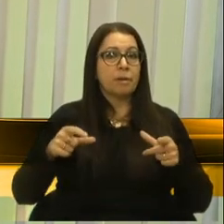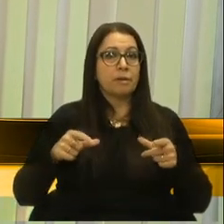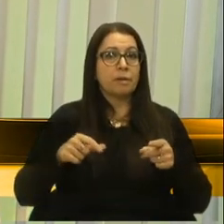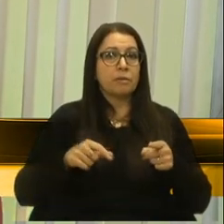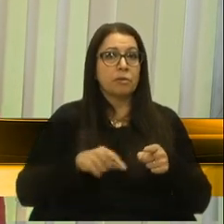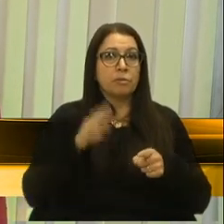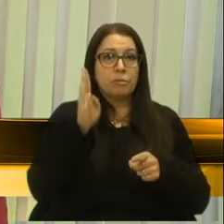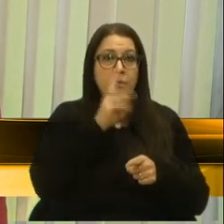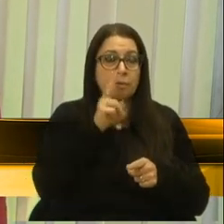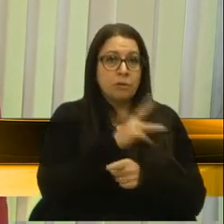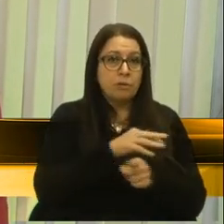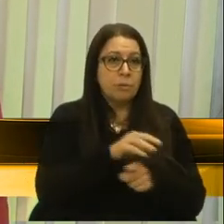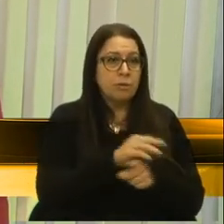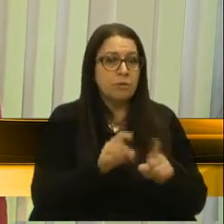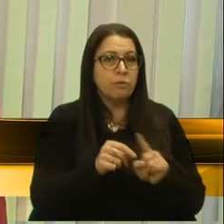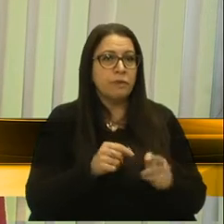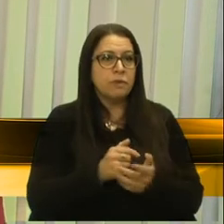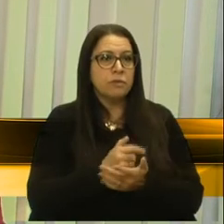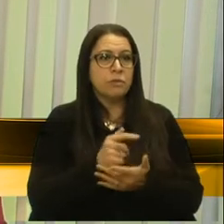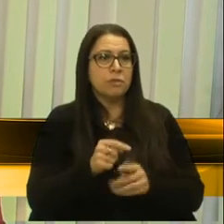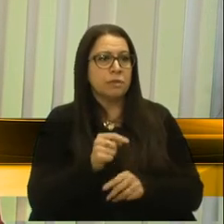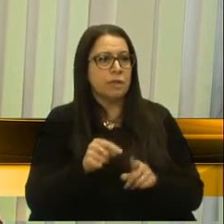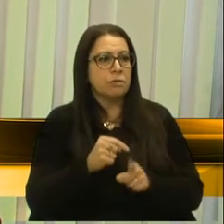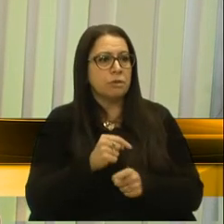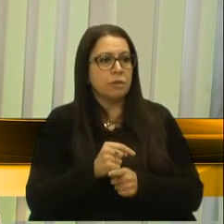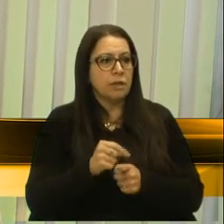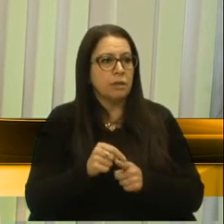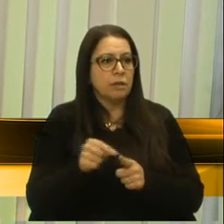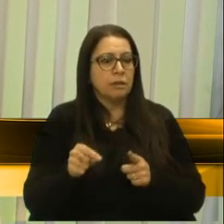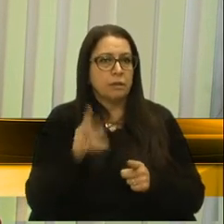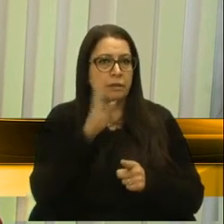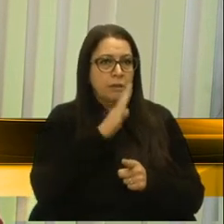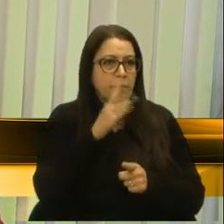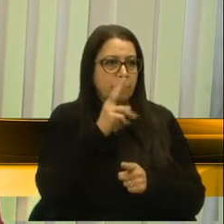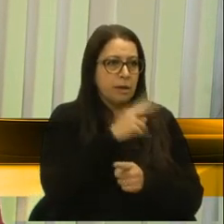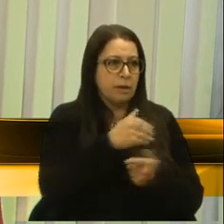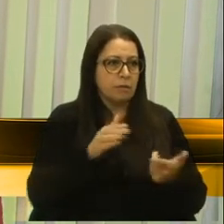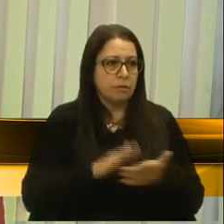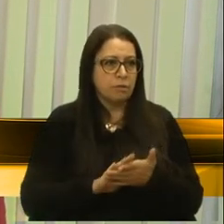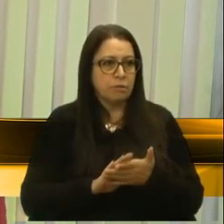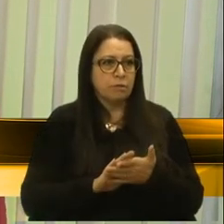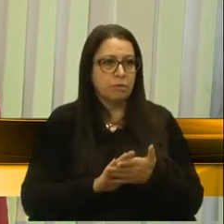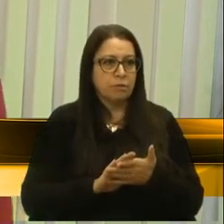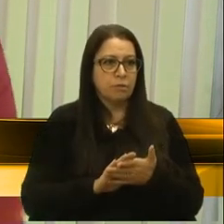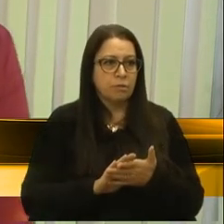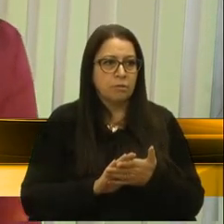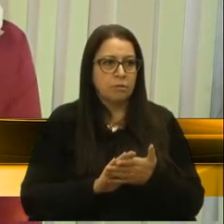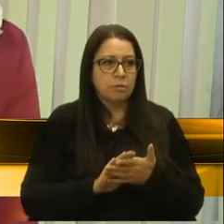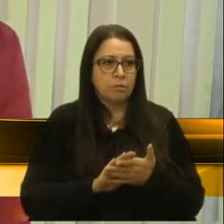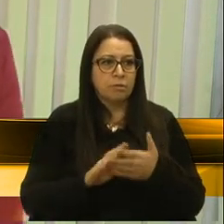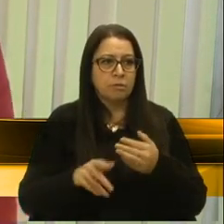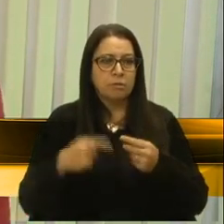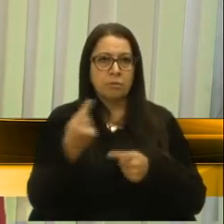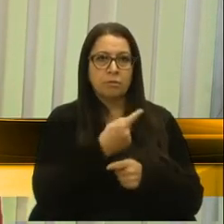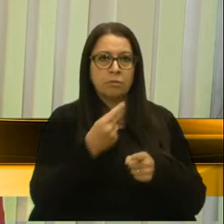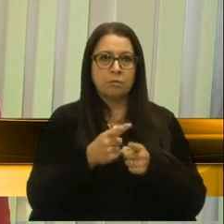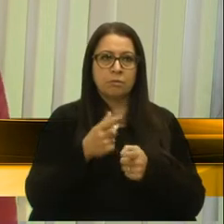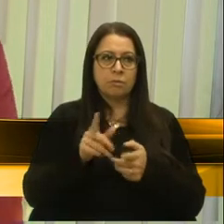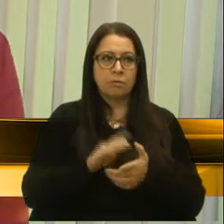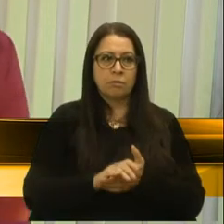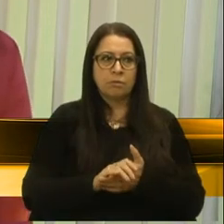aumentar urgentemente, porque está acelerado o contágio na nossa cidade. Então, a gente precisa,